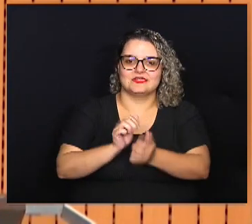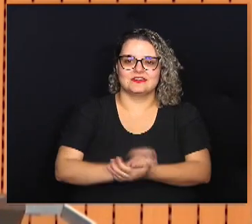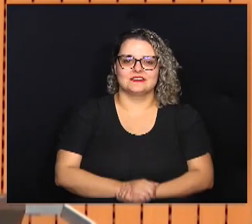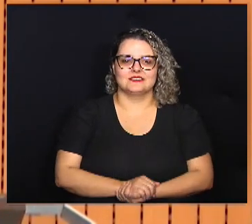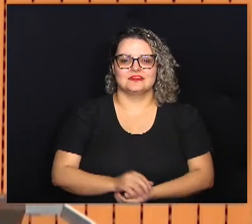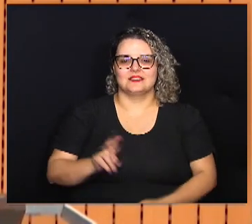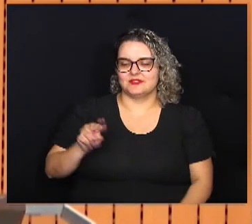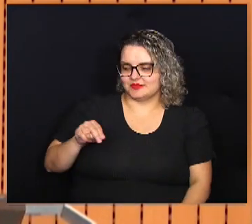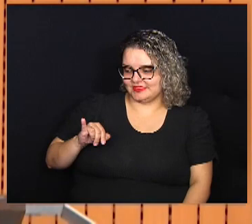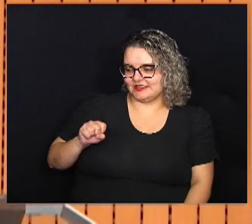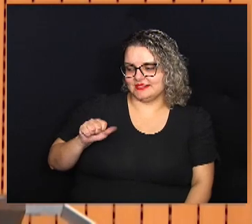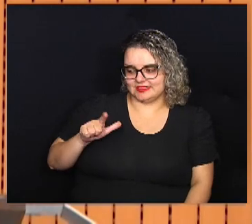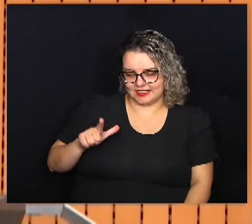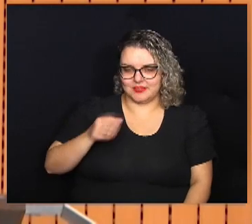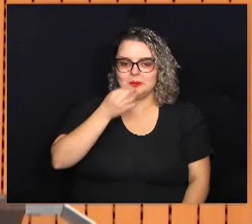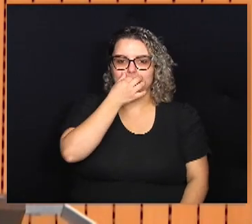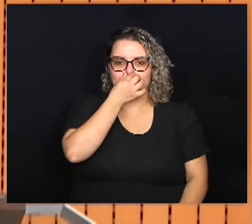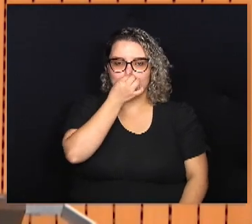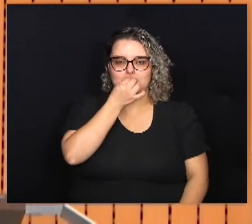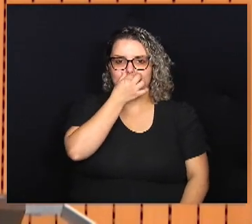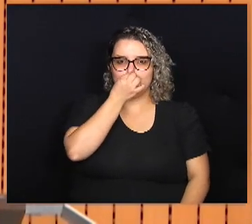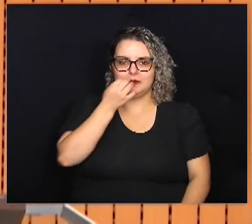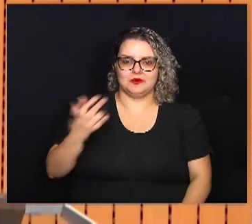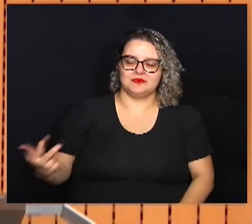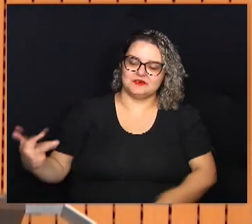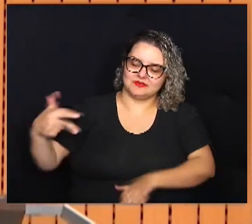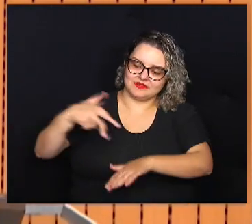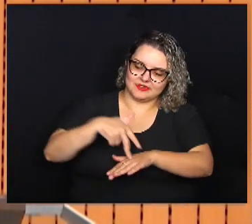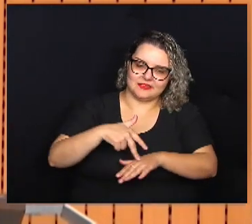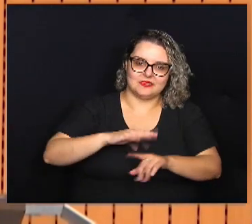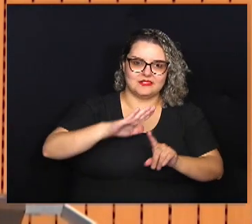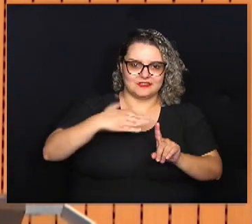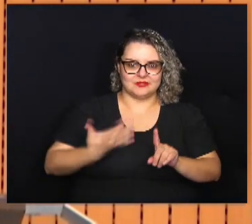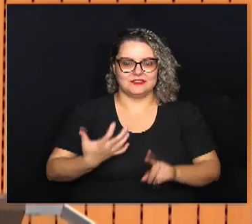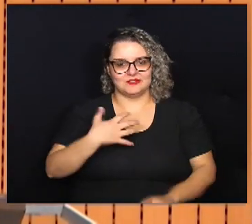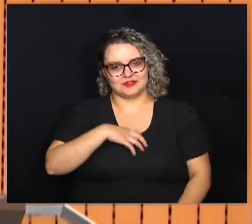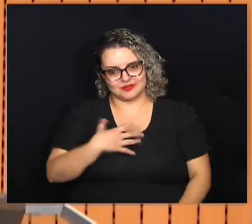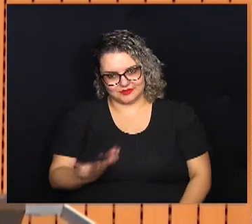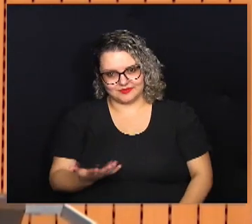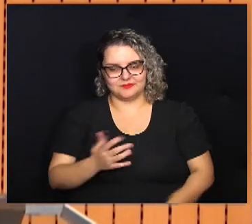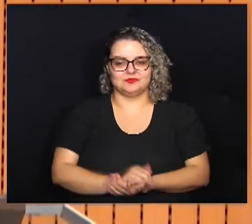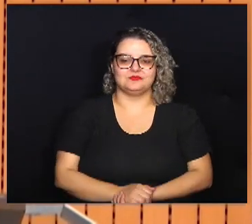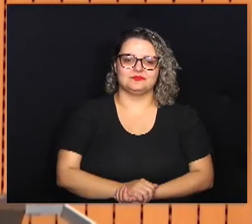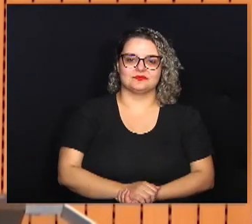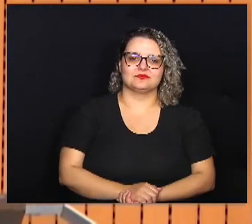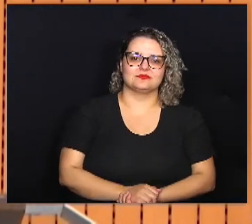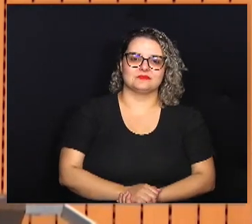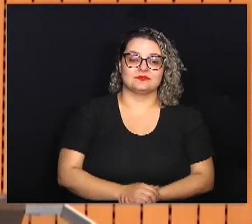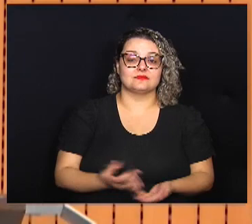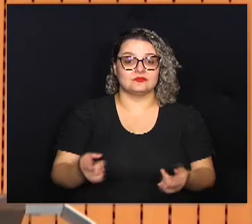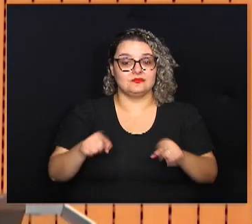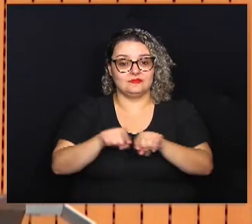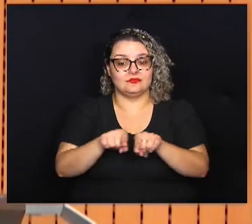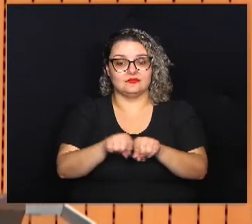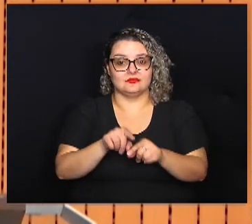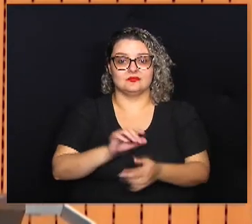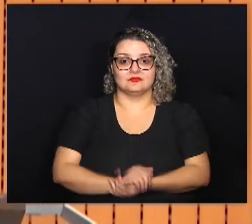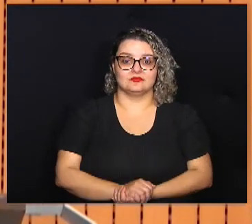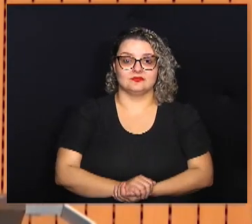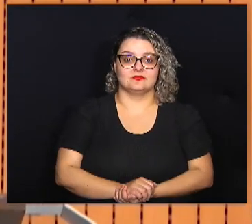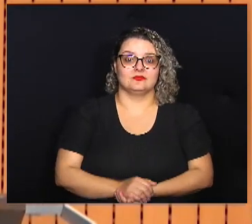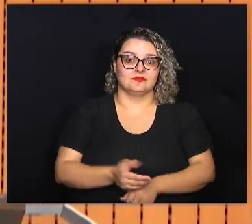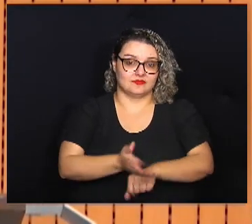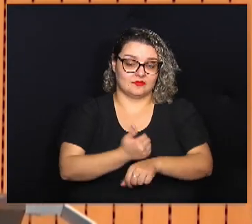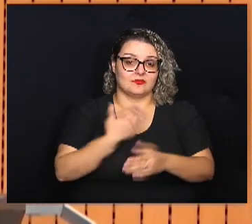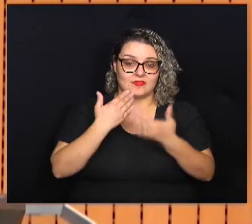Unisal, né, e vieram me prestigiar de alguma forma aqui, né. E estava um pouco antes conversando com